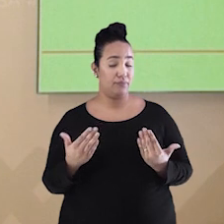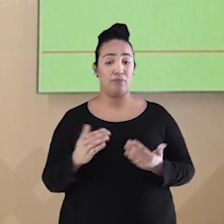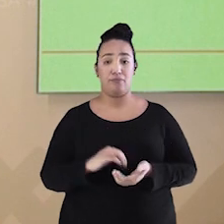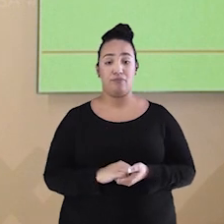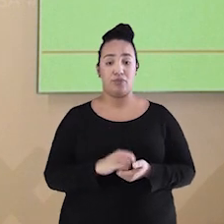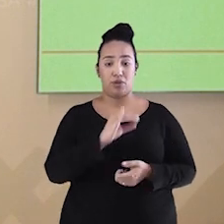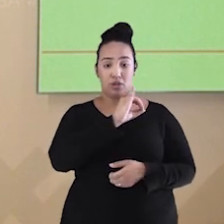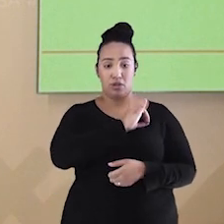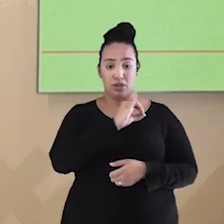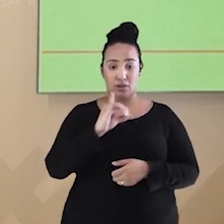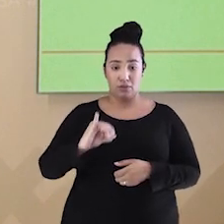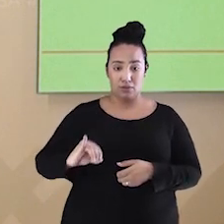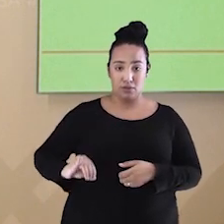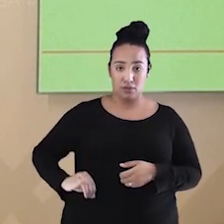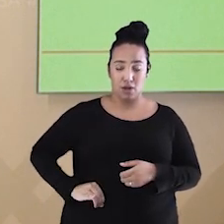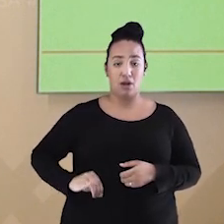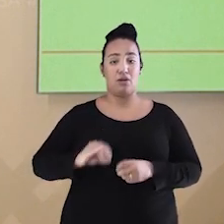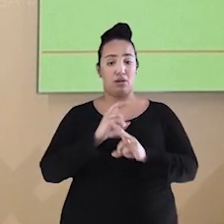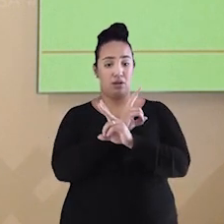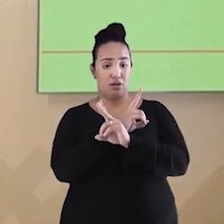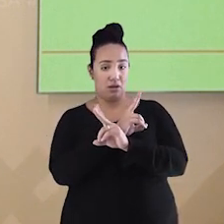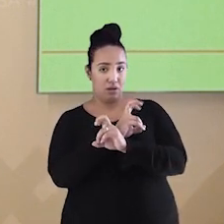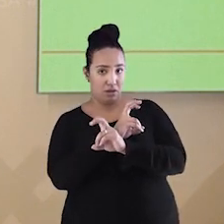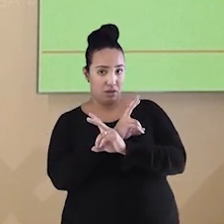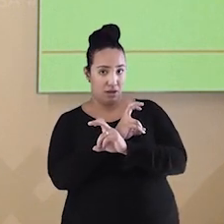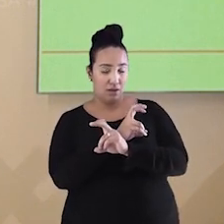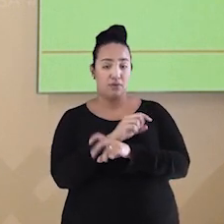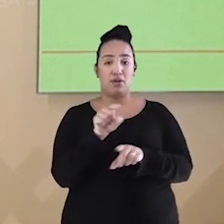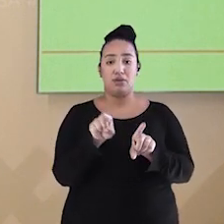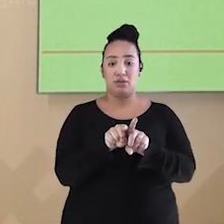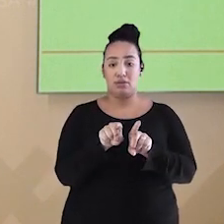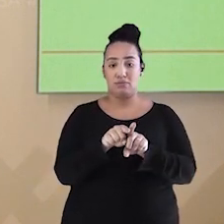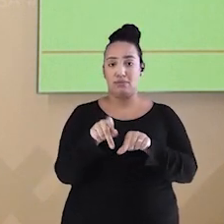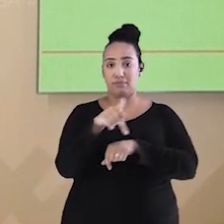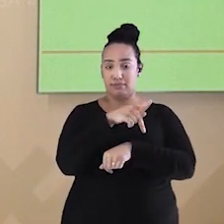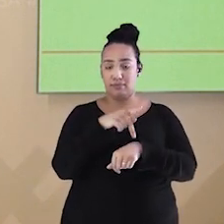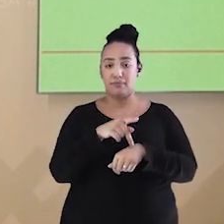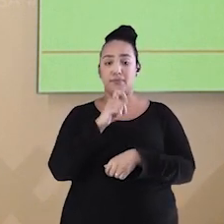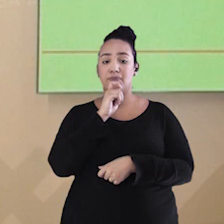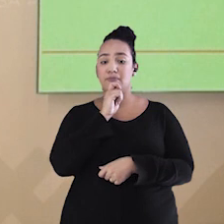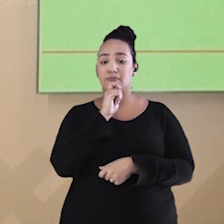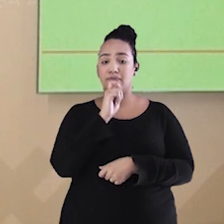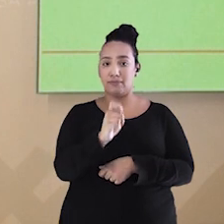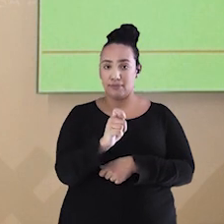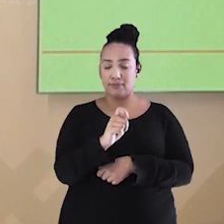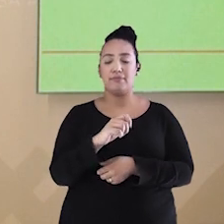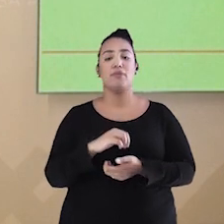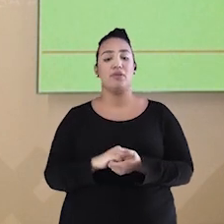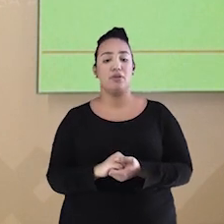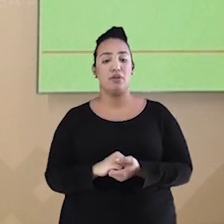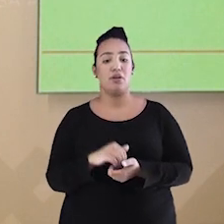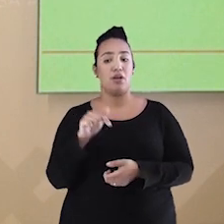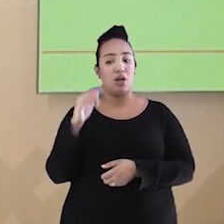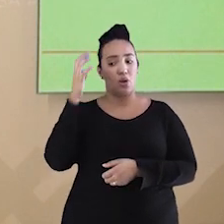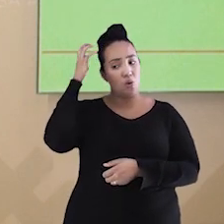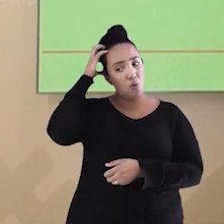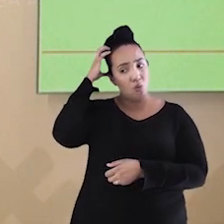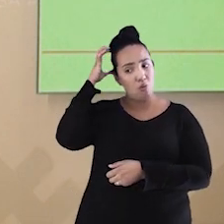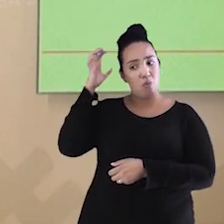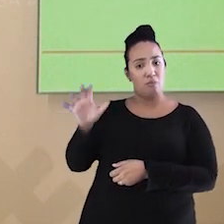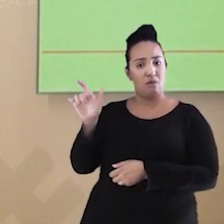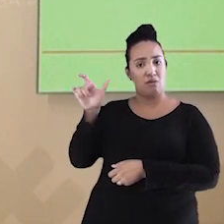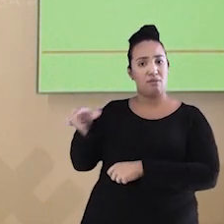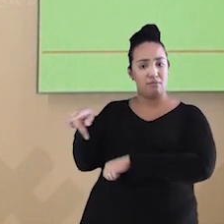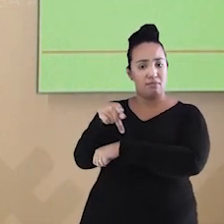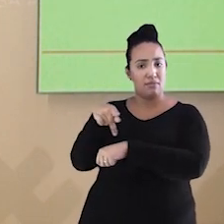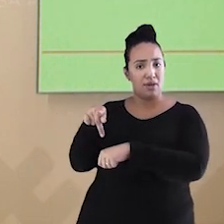Imediatamente, o Império Austro-Húngaro, que a gente também pode chamar de Áustria, irá atacar a Sérvia. Afinal, eles culparam a